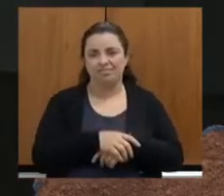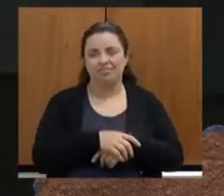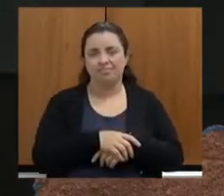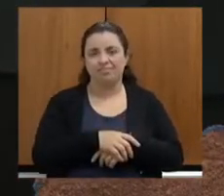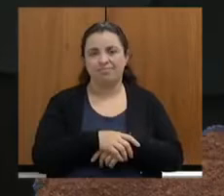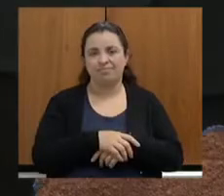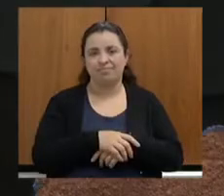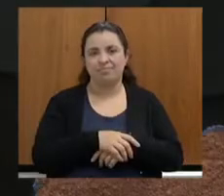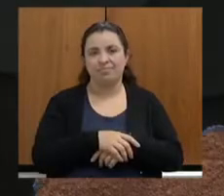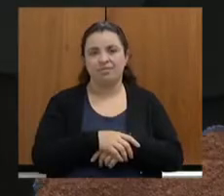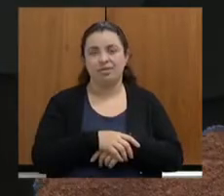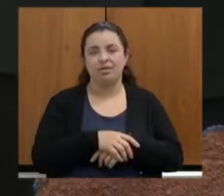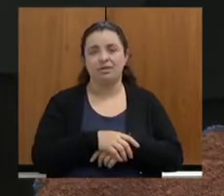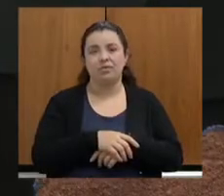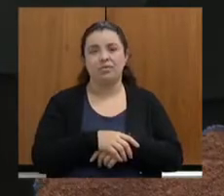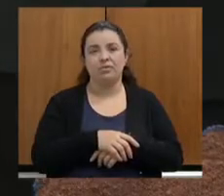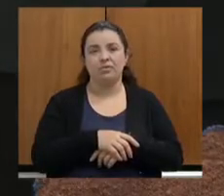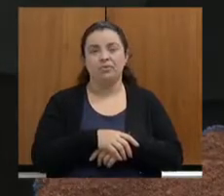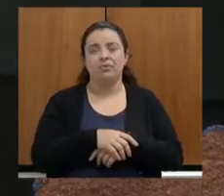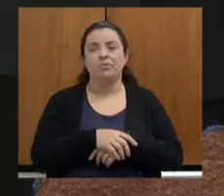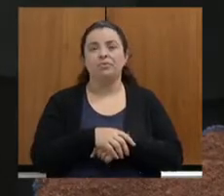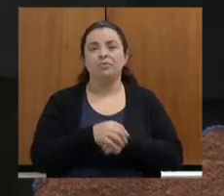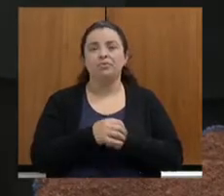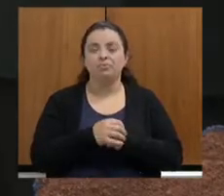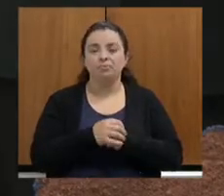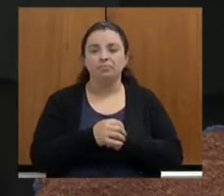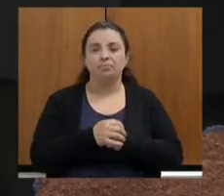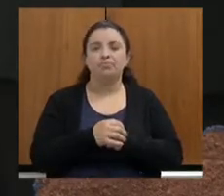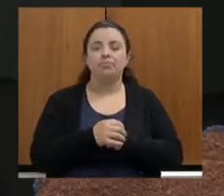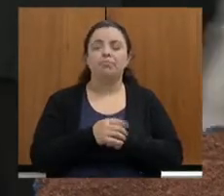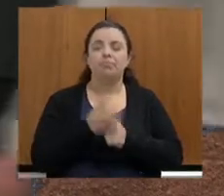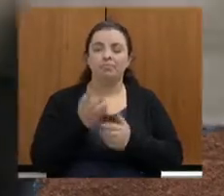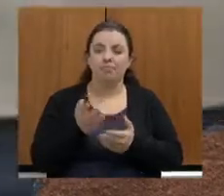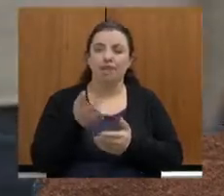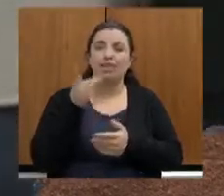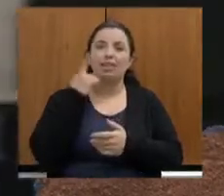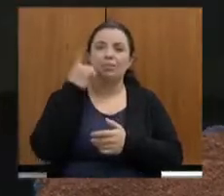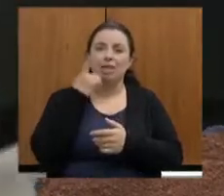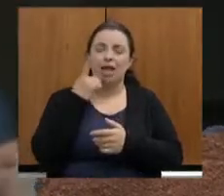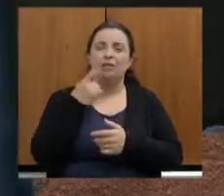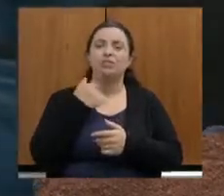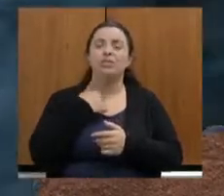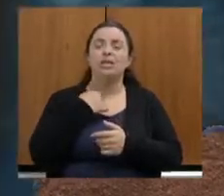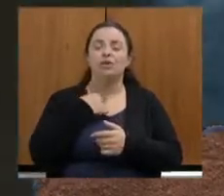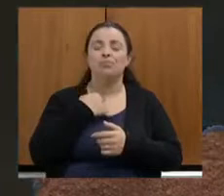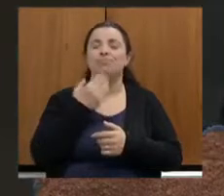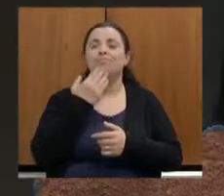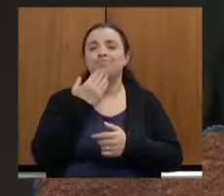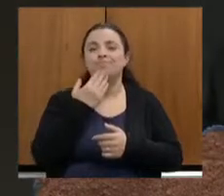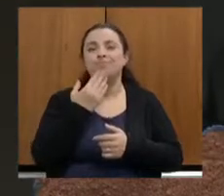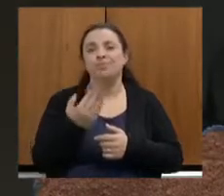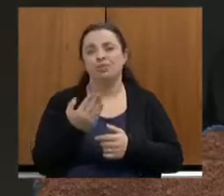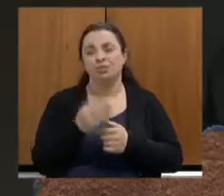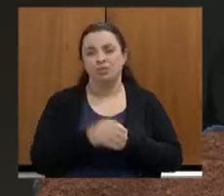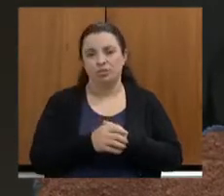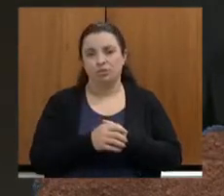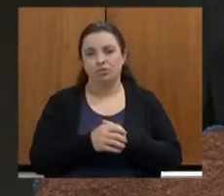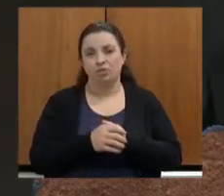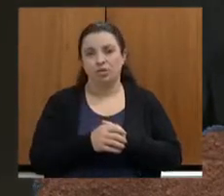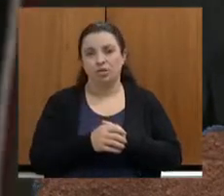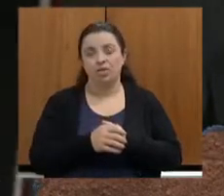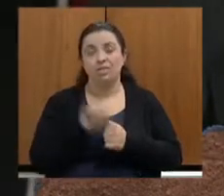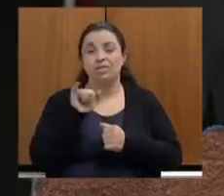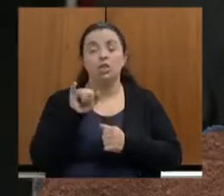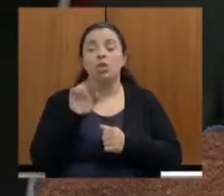o e deputados e eu faço é um pedido né senão por